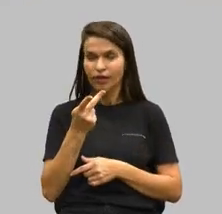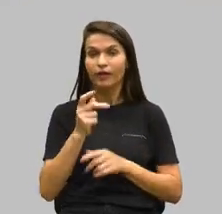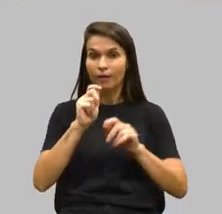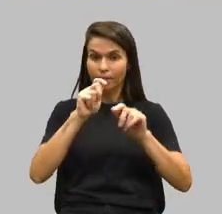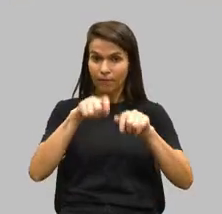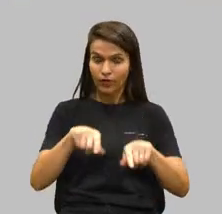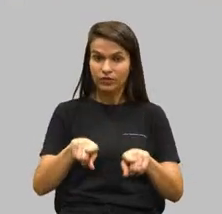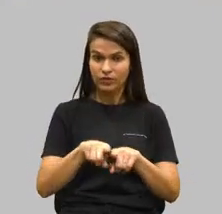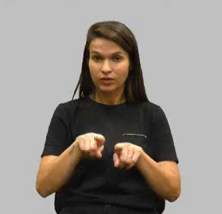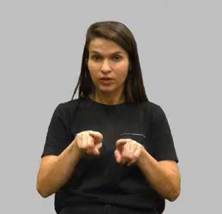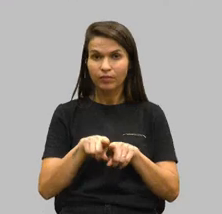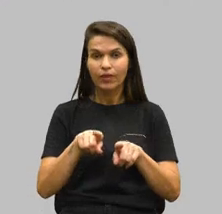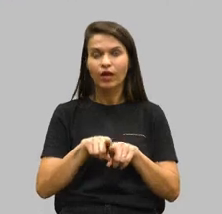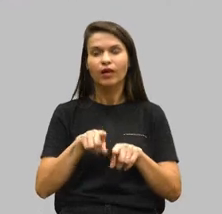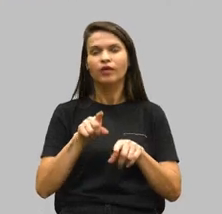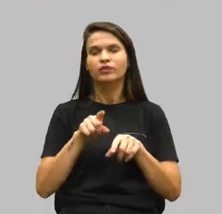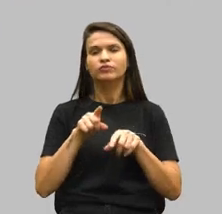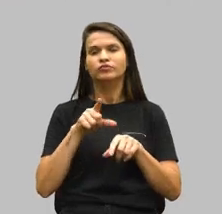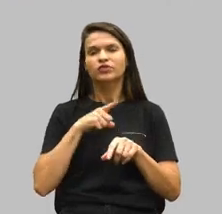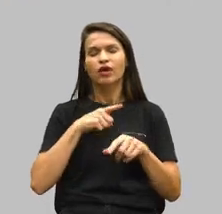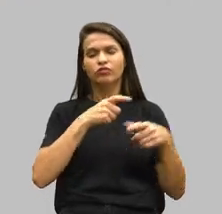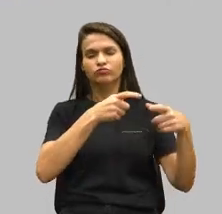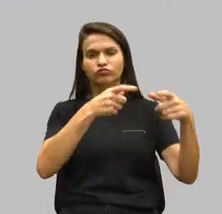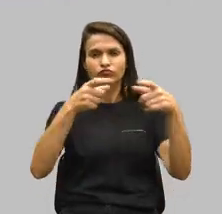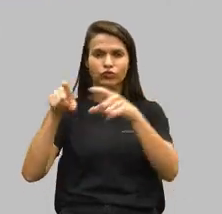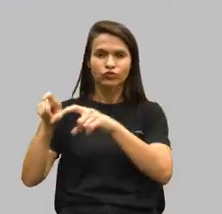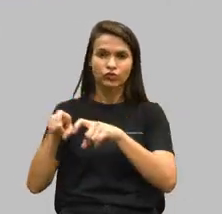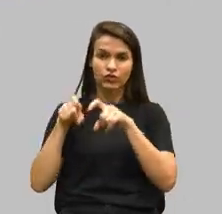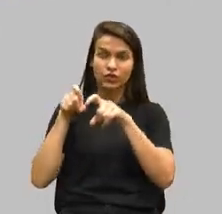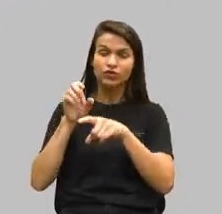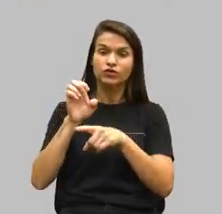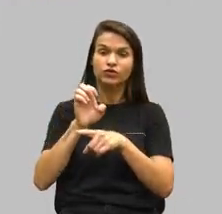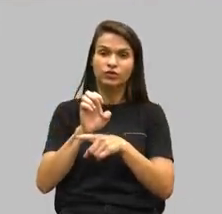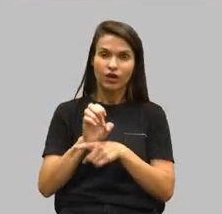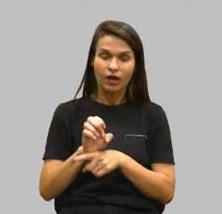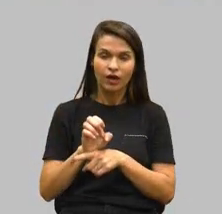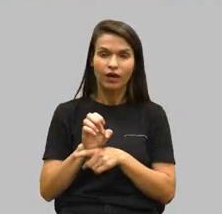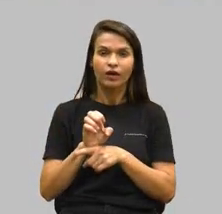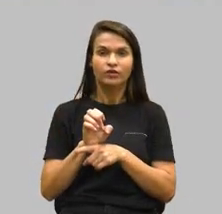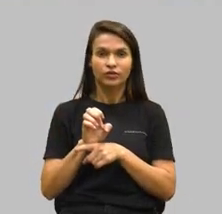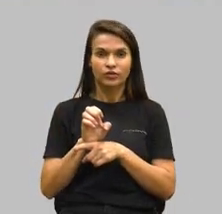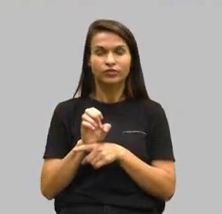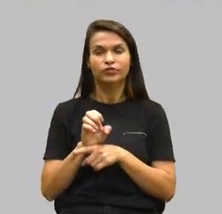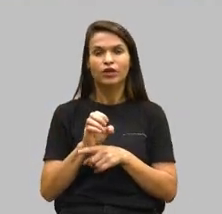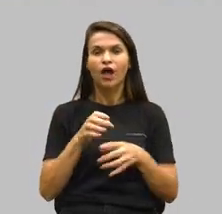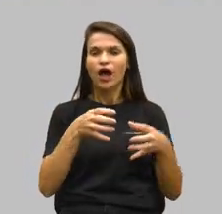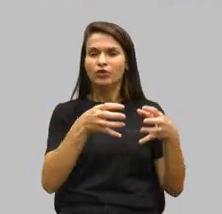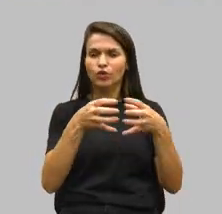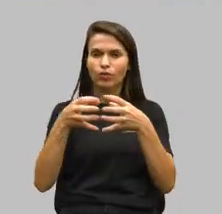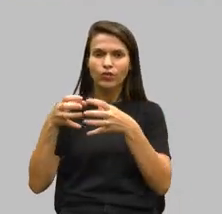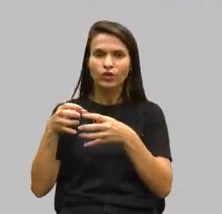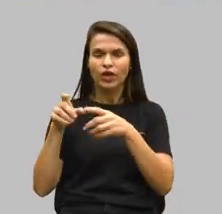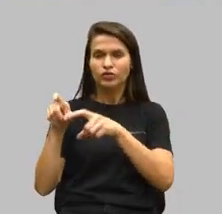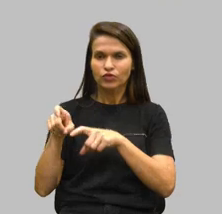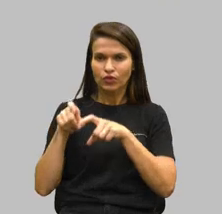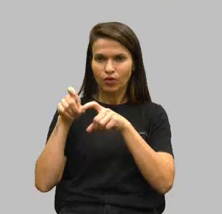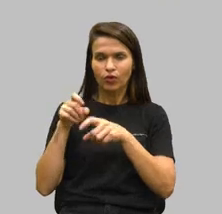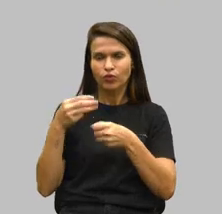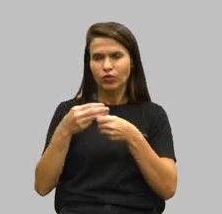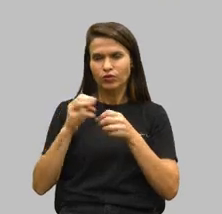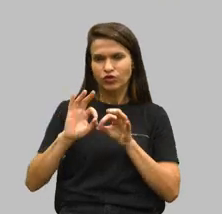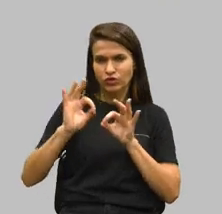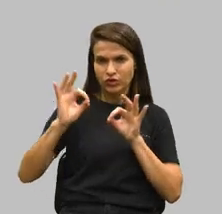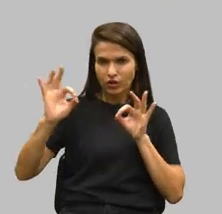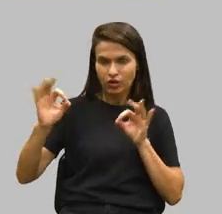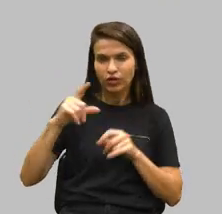possa também ocupar os os o interior do Estado né Porque nas comunidades rurais nos municípios mais distantes a gente